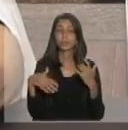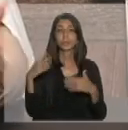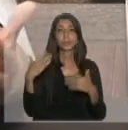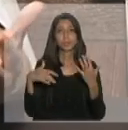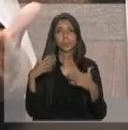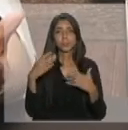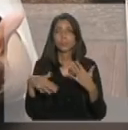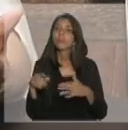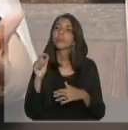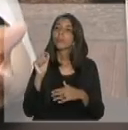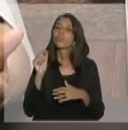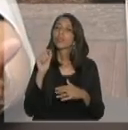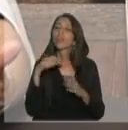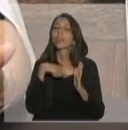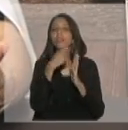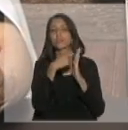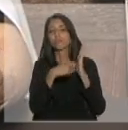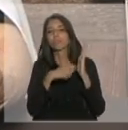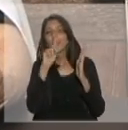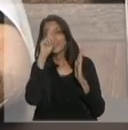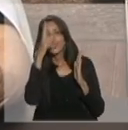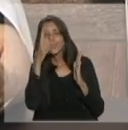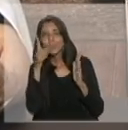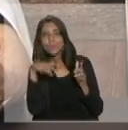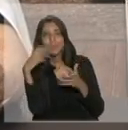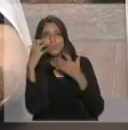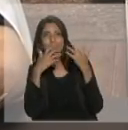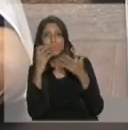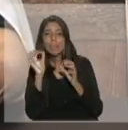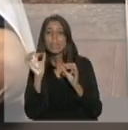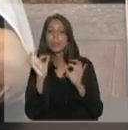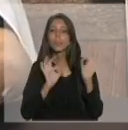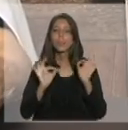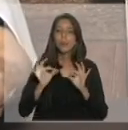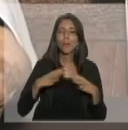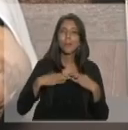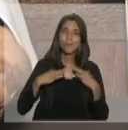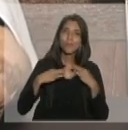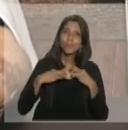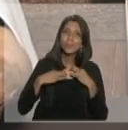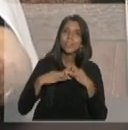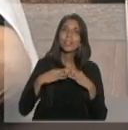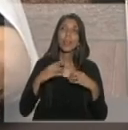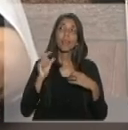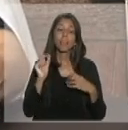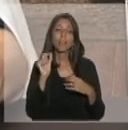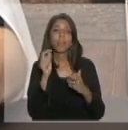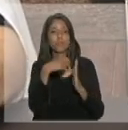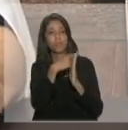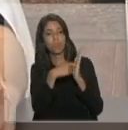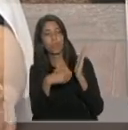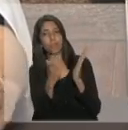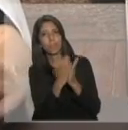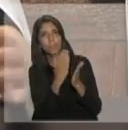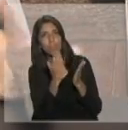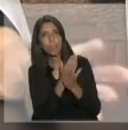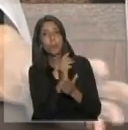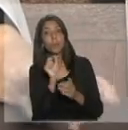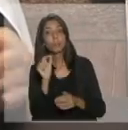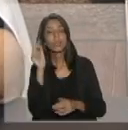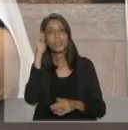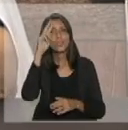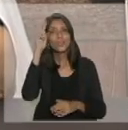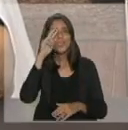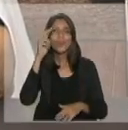explicava quem era o compositor, quem era o figurinista, quem escreveu o libreto, quem era o historiador,